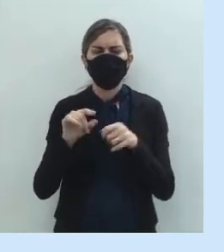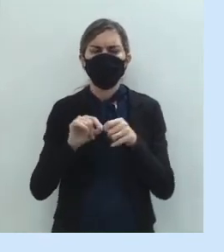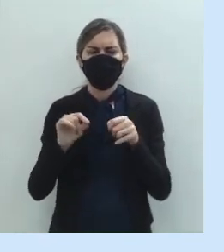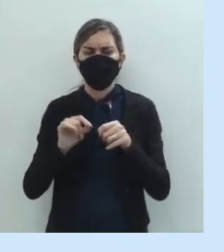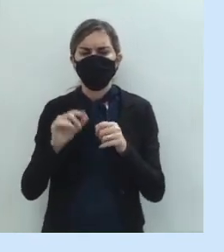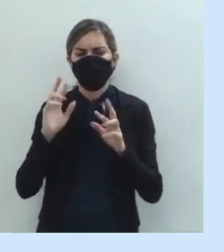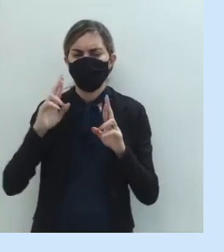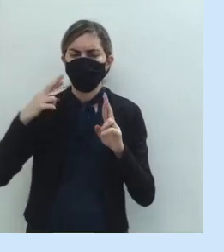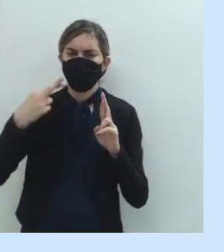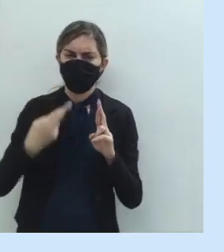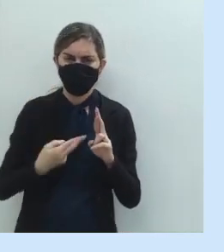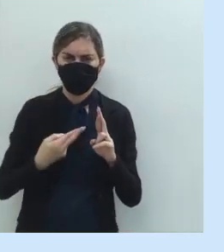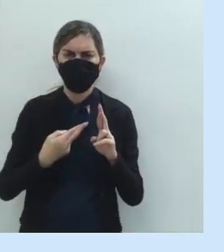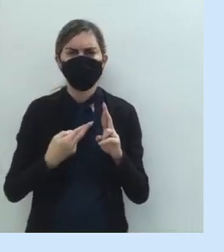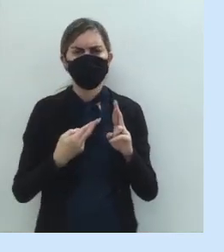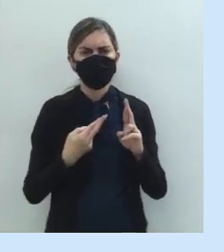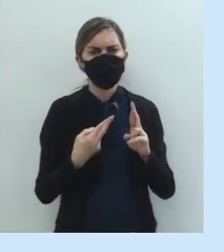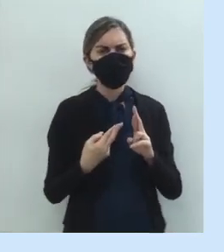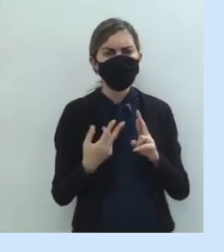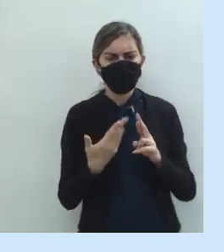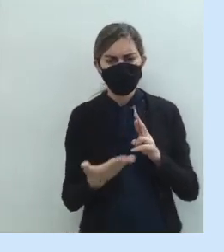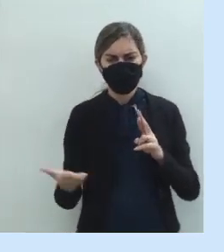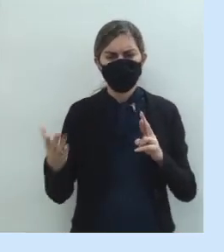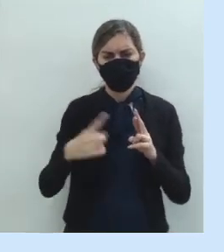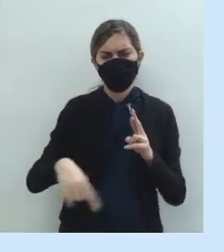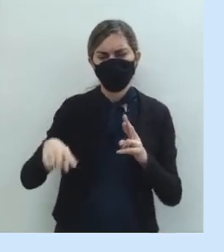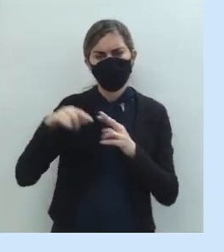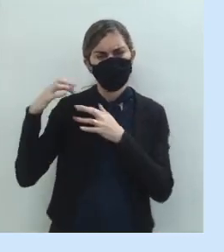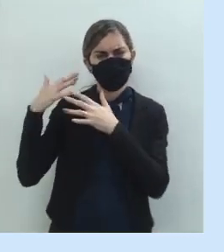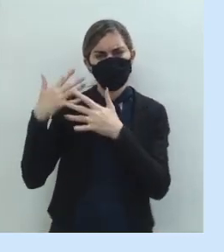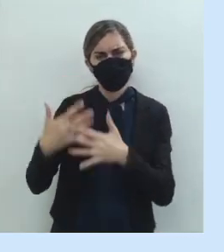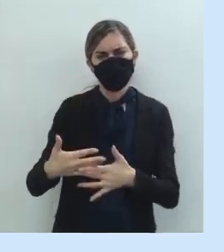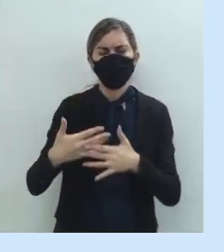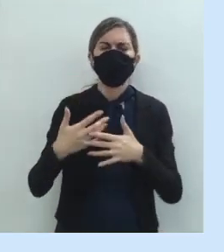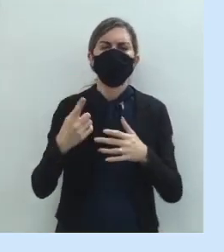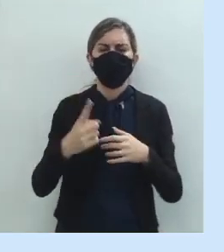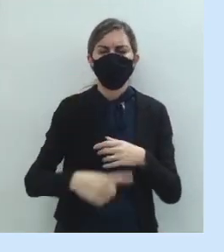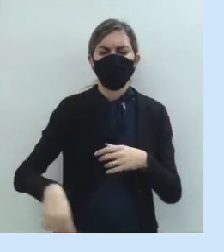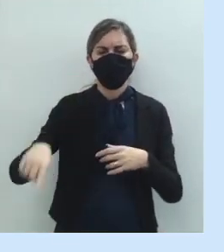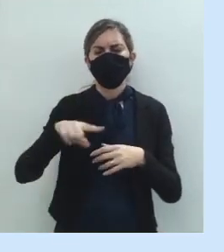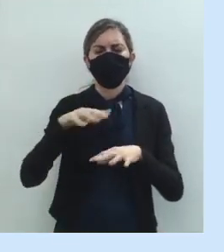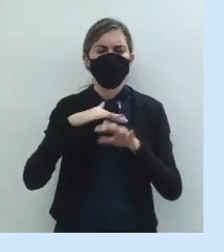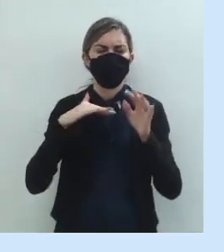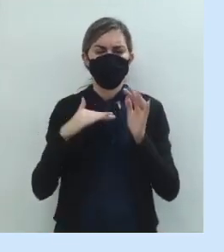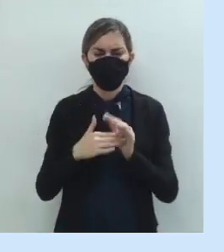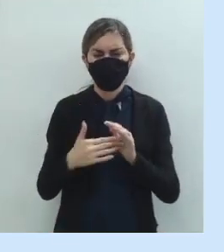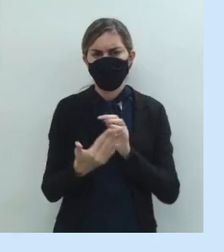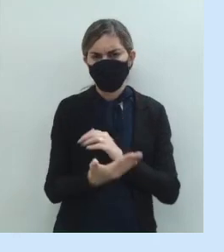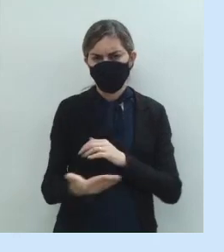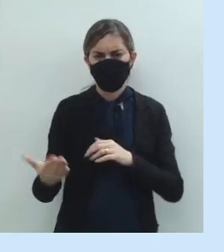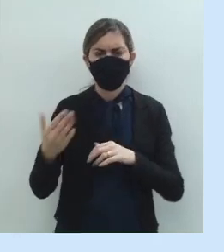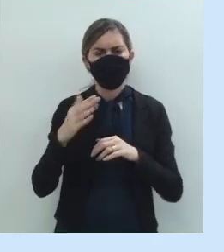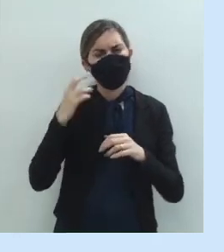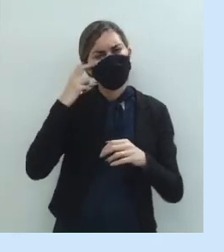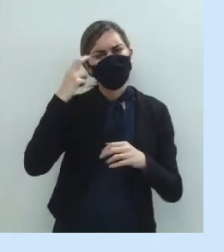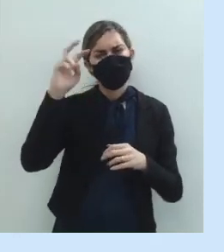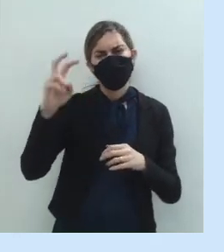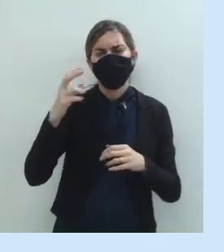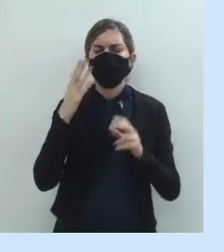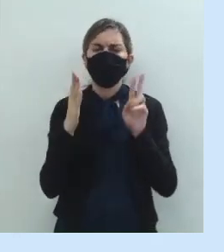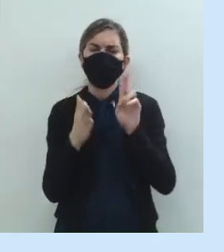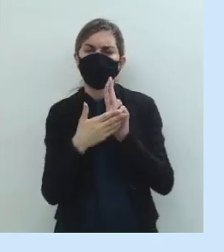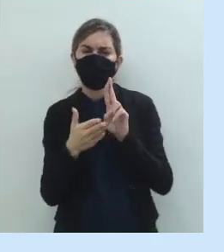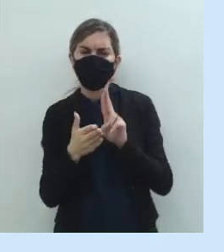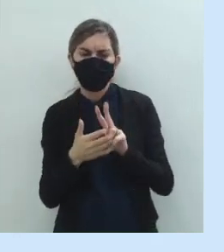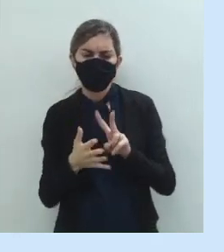essas referências à nossa ancestralidade, a tudo que vem da nossa cultura indígena, da